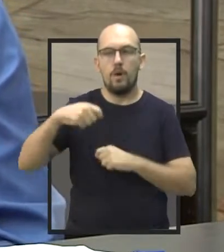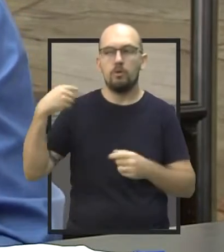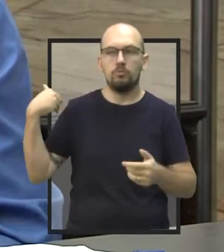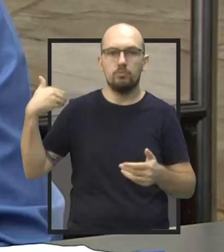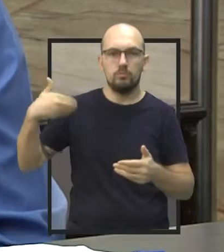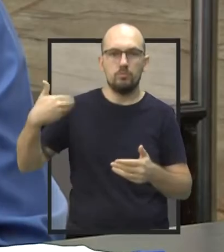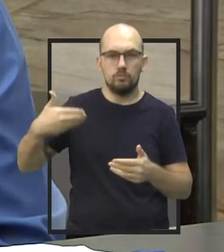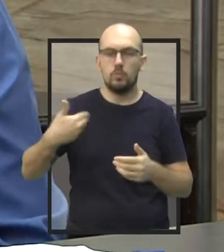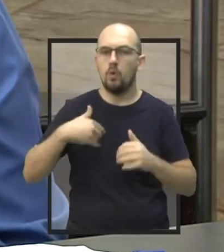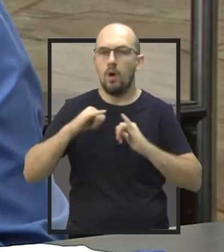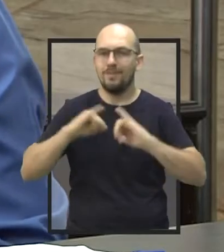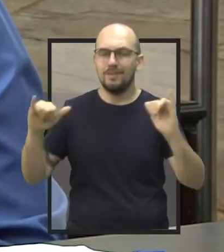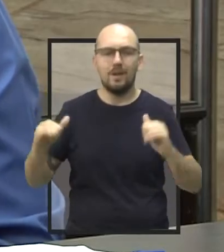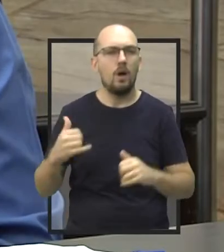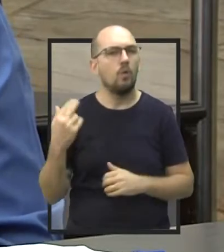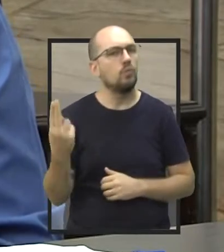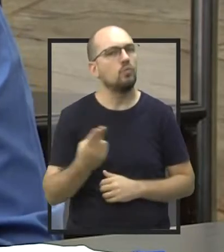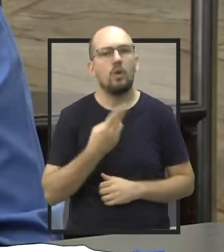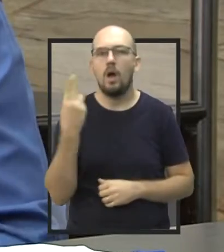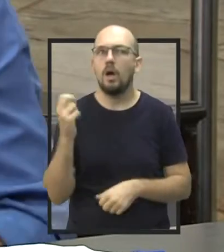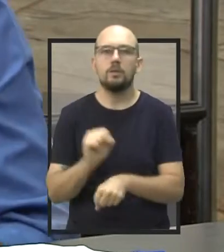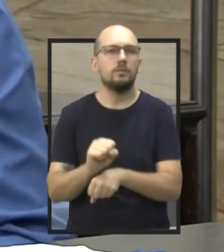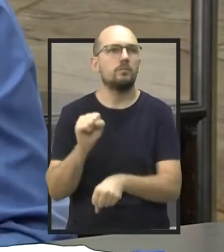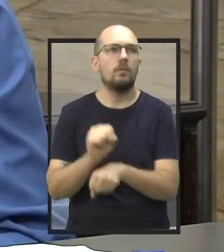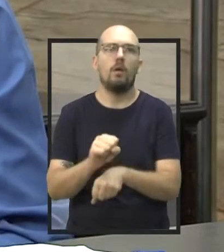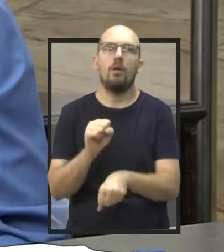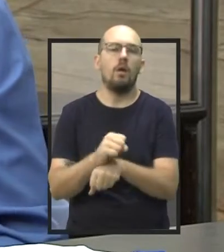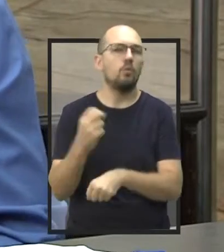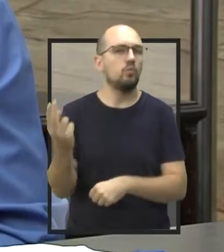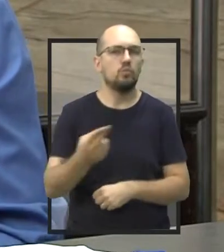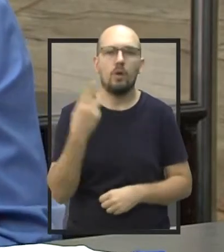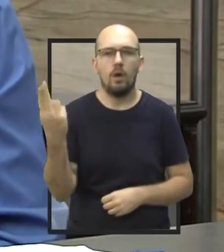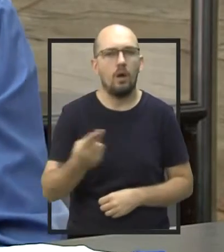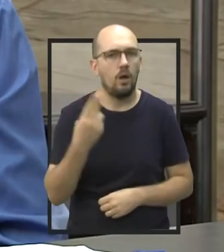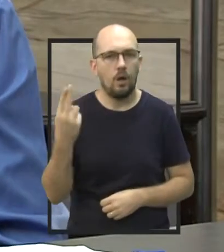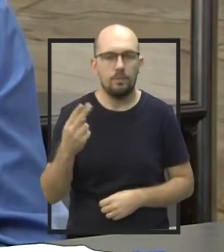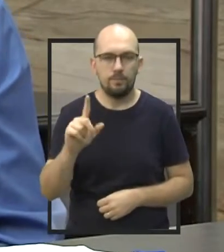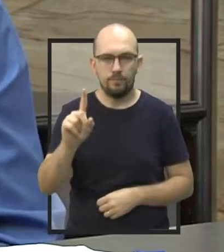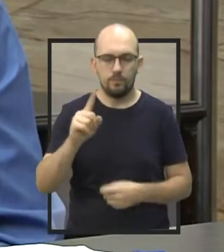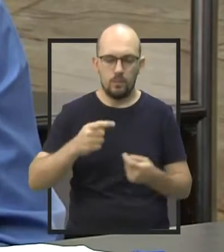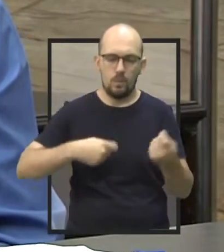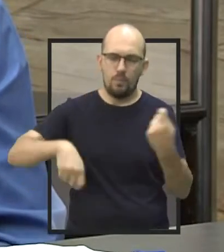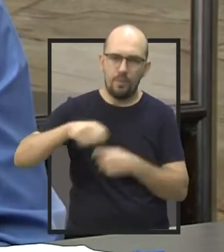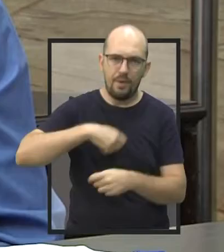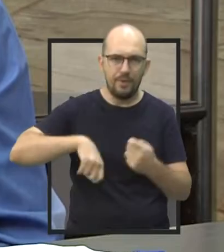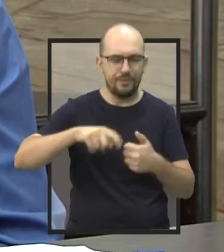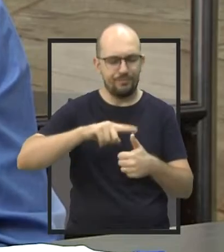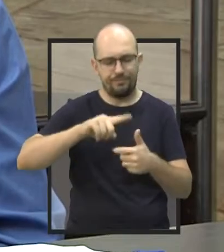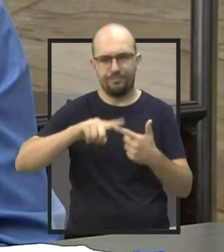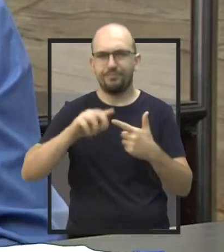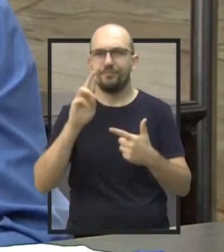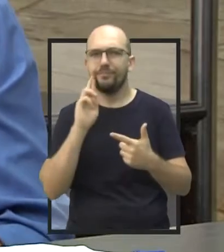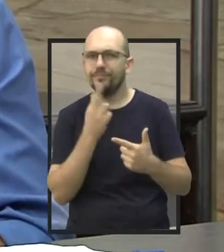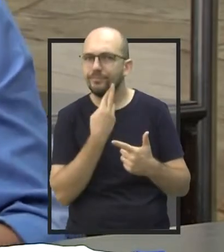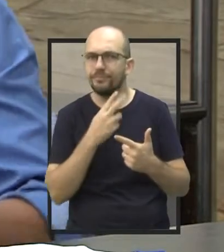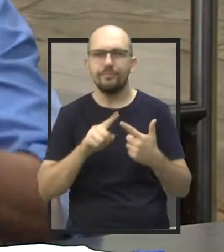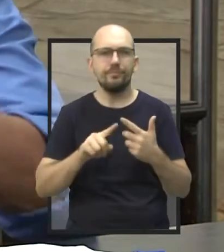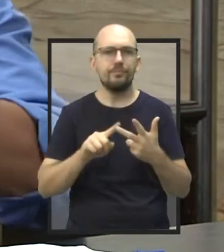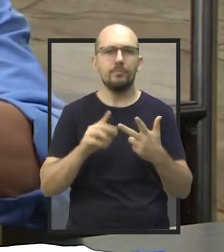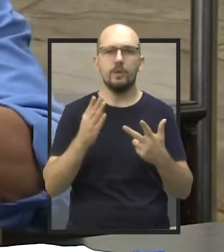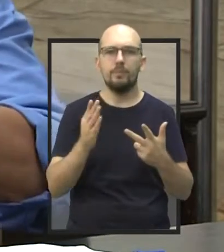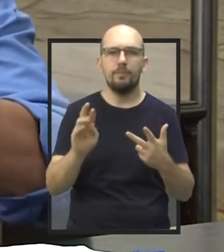oportunidades, não dá mais para esperar, não dá mais. Comércio, restaurantes, bares,